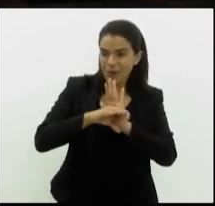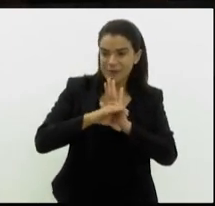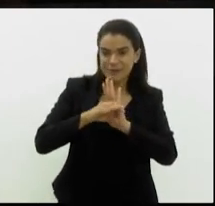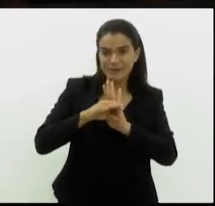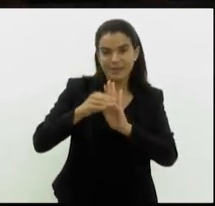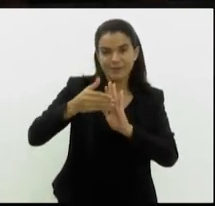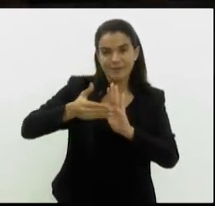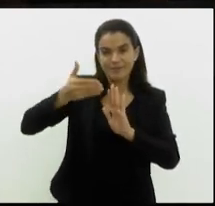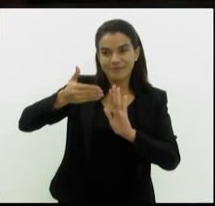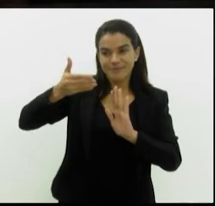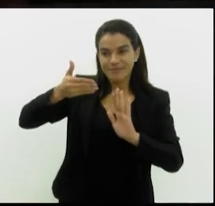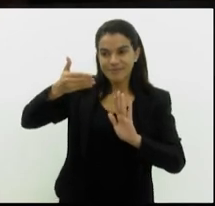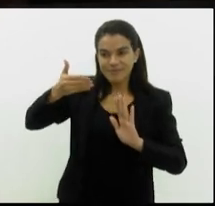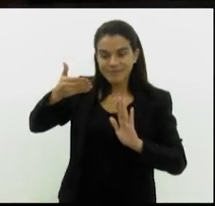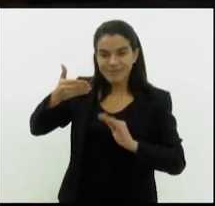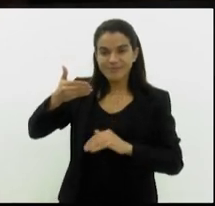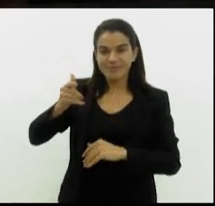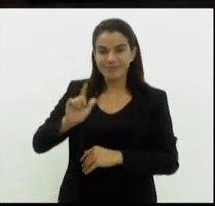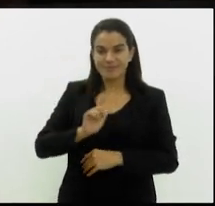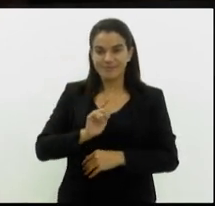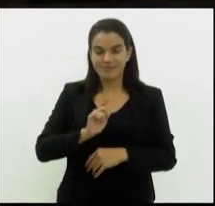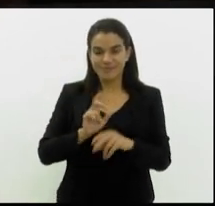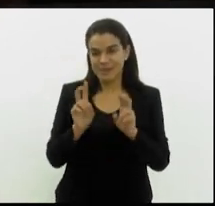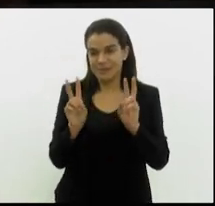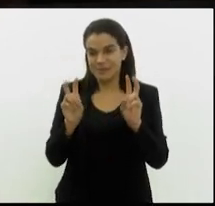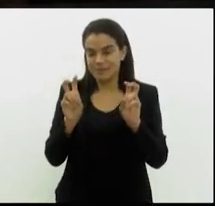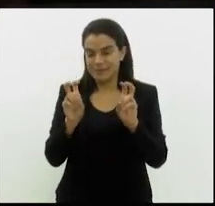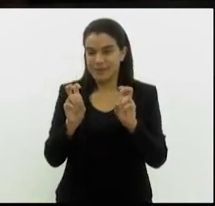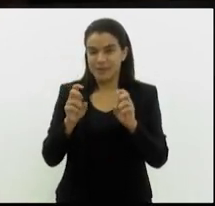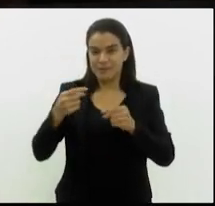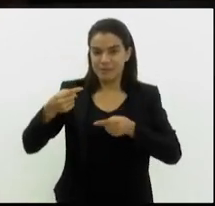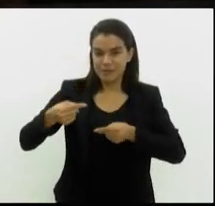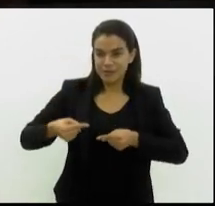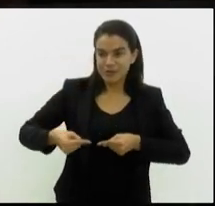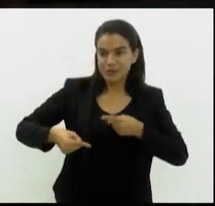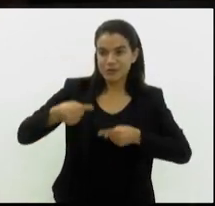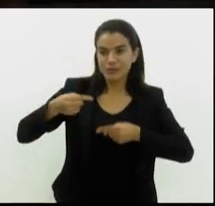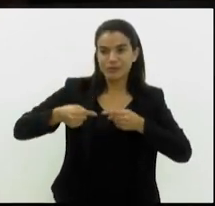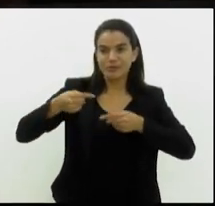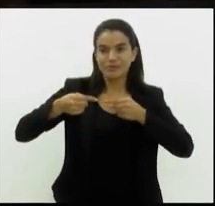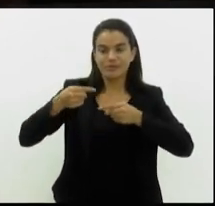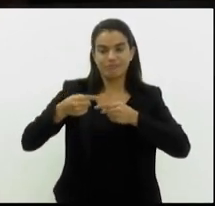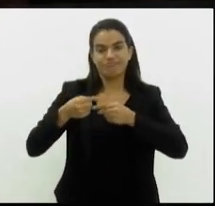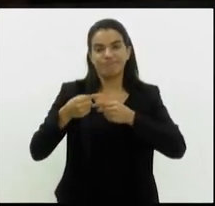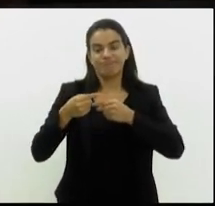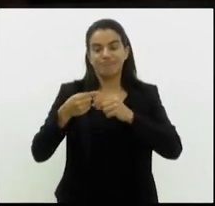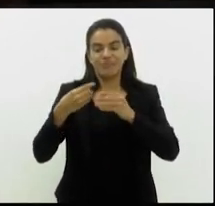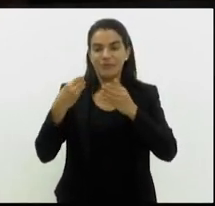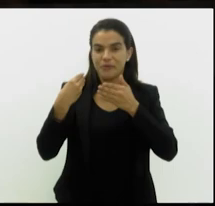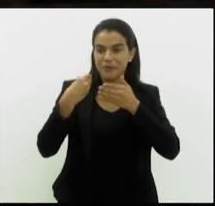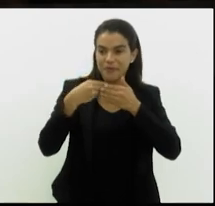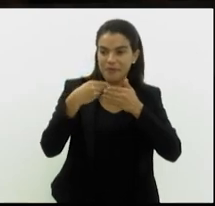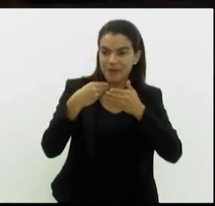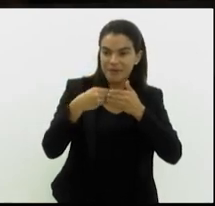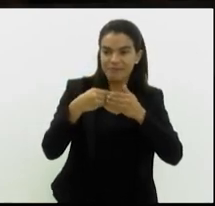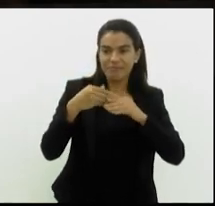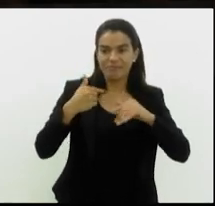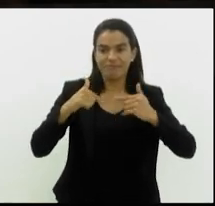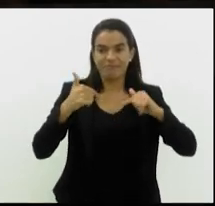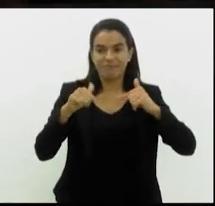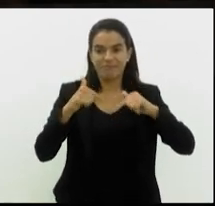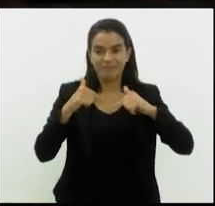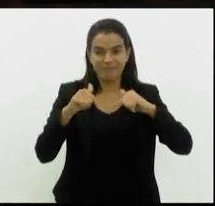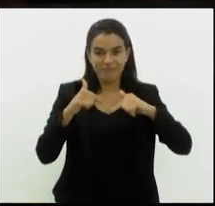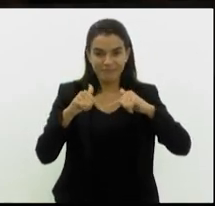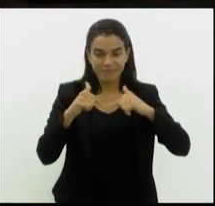consagrado, que teve no tema das discussões do valor do vale-transporte, que foi objeto até